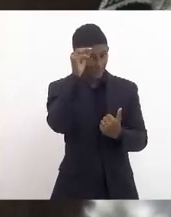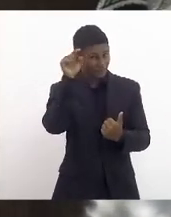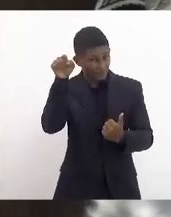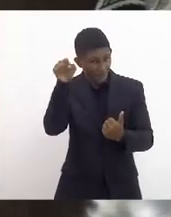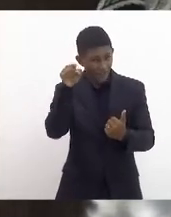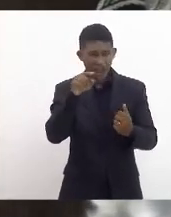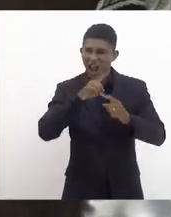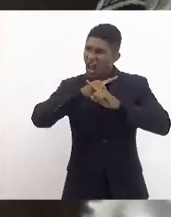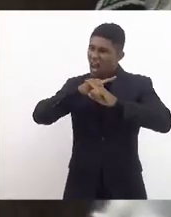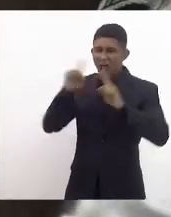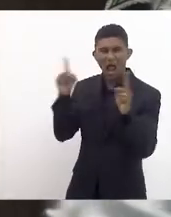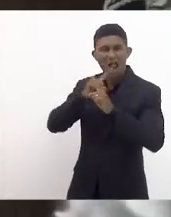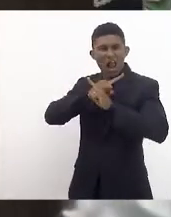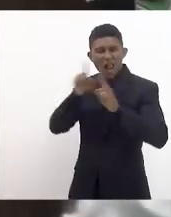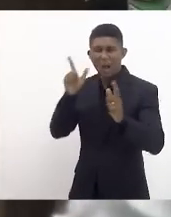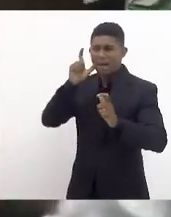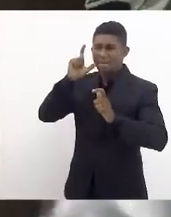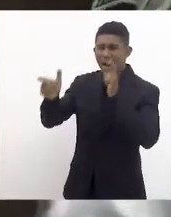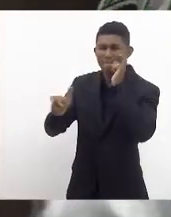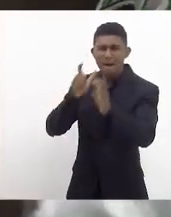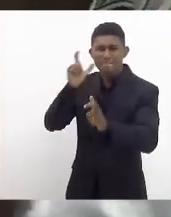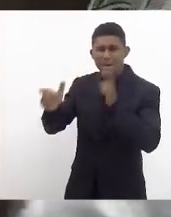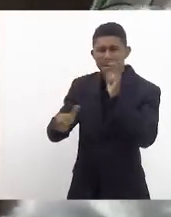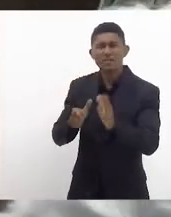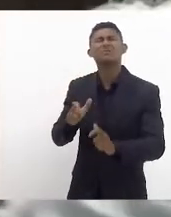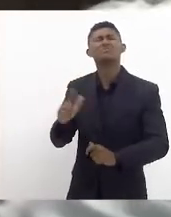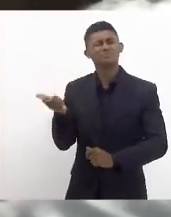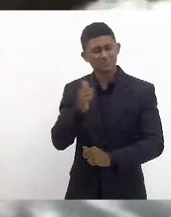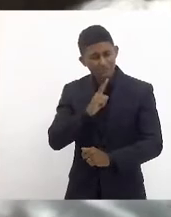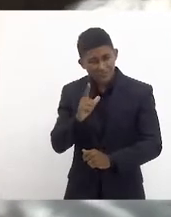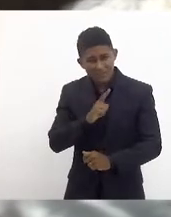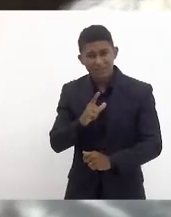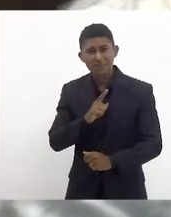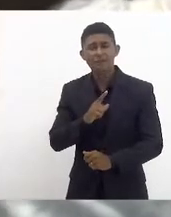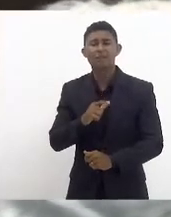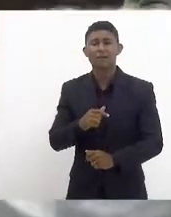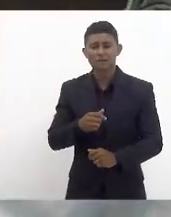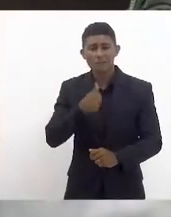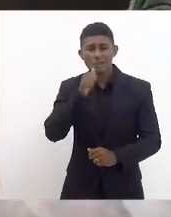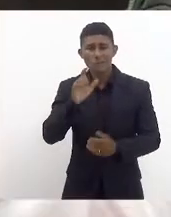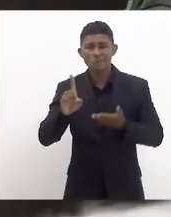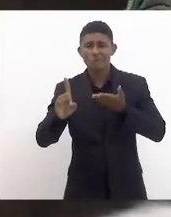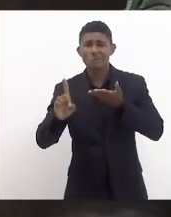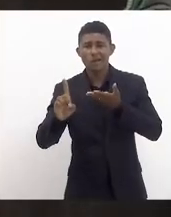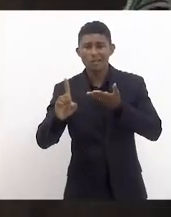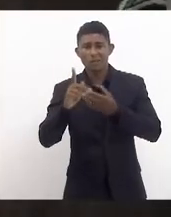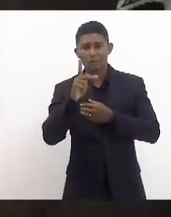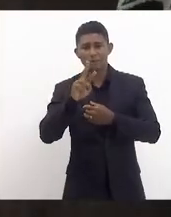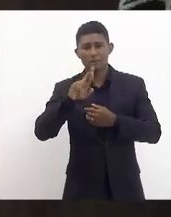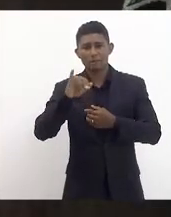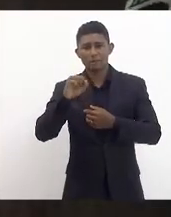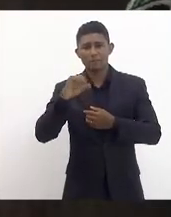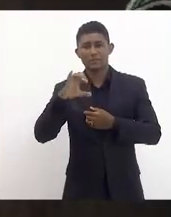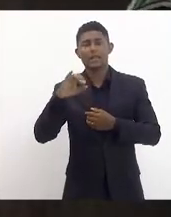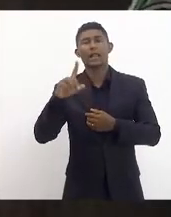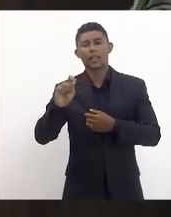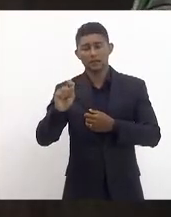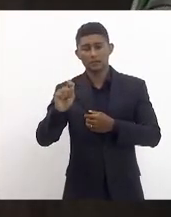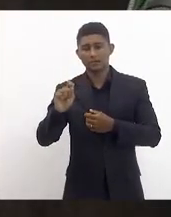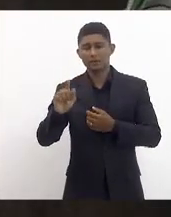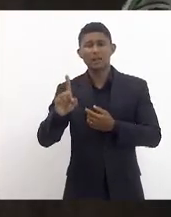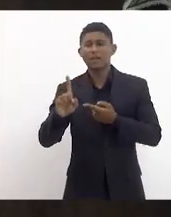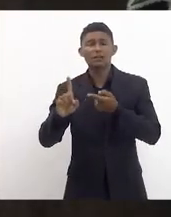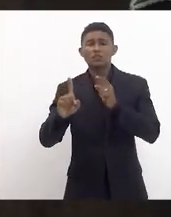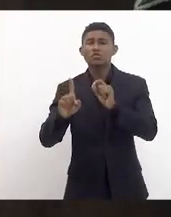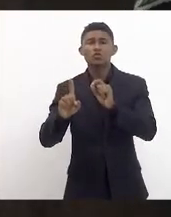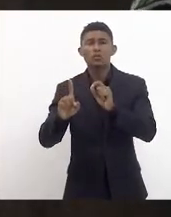foi achincalhada, desrespeitada na sua prerrogativa elementar do parlamentar de apresentar